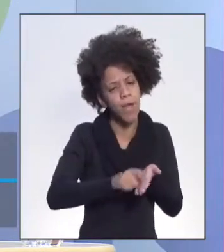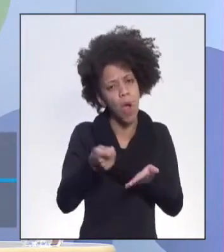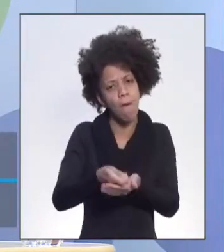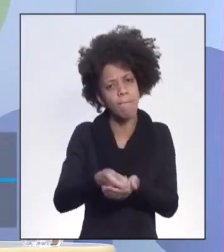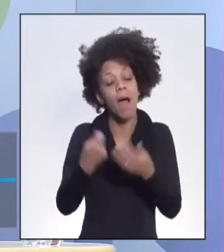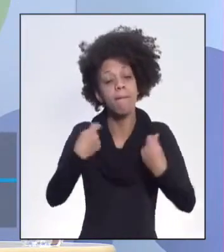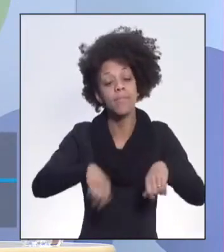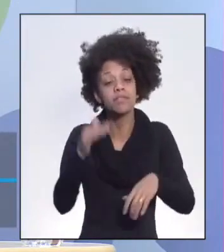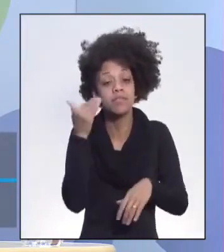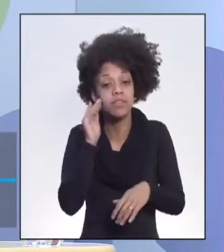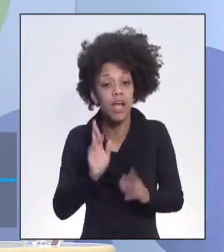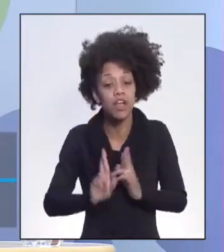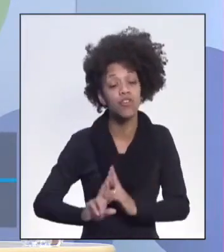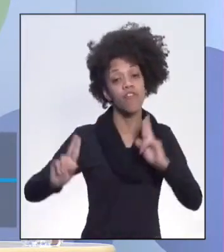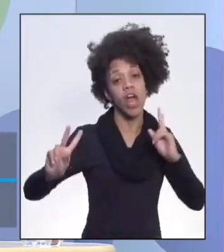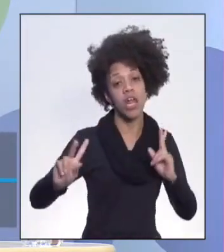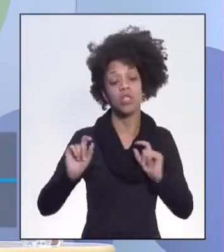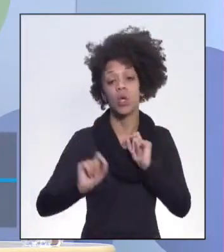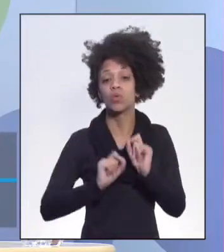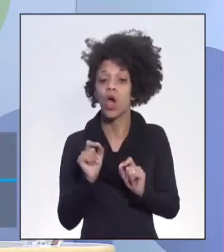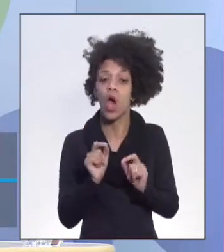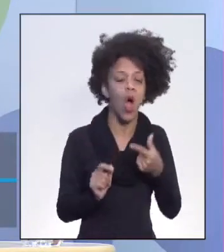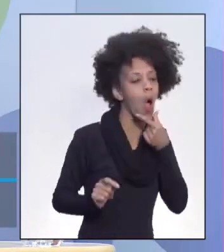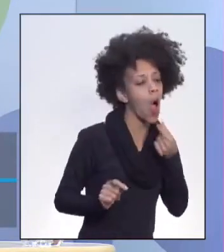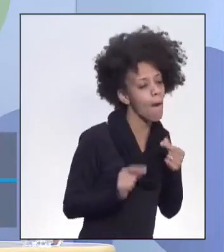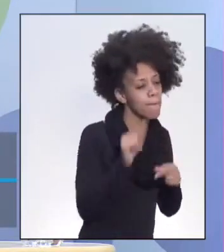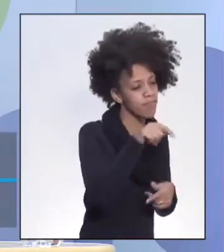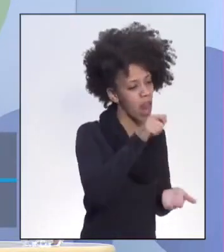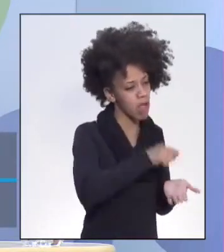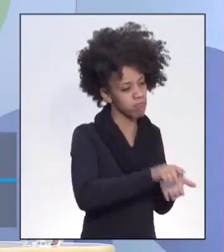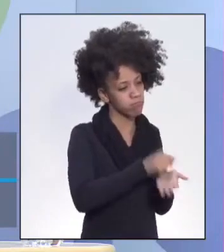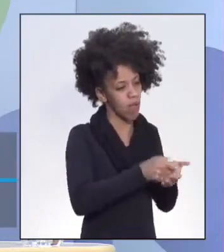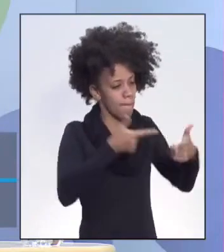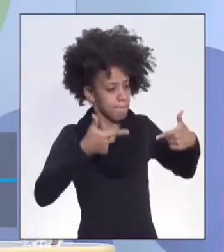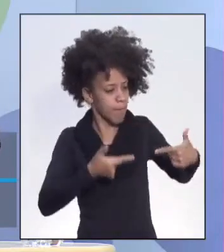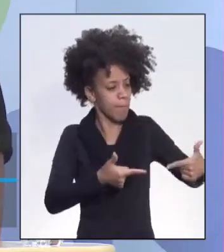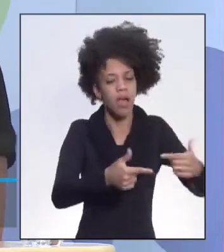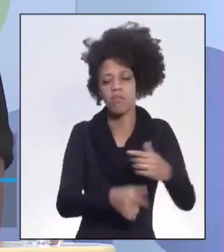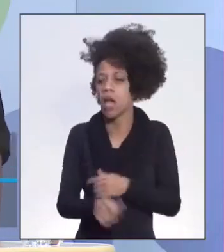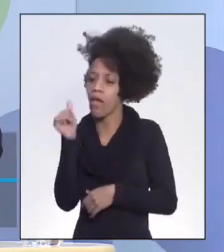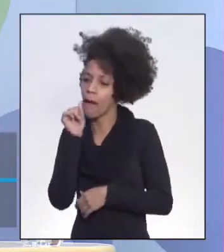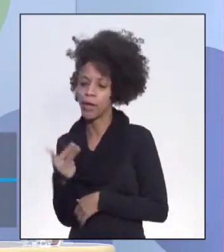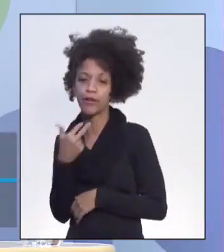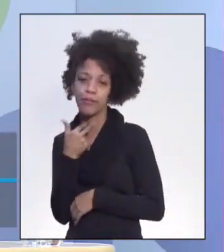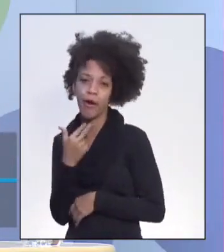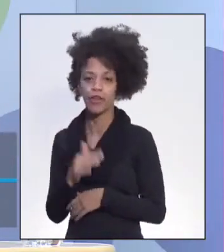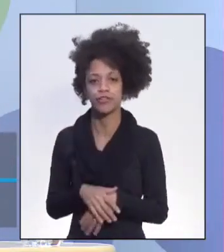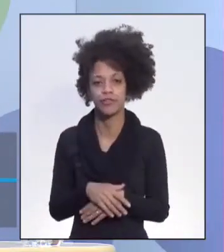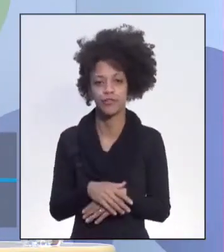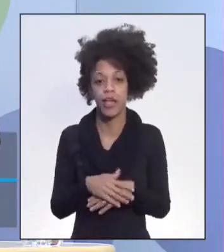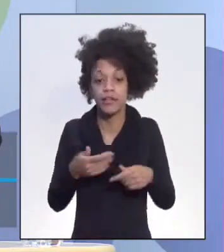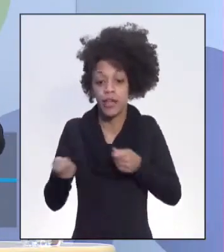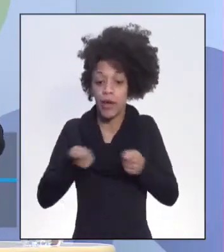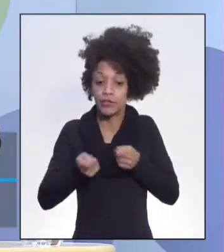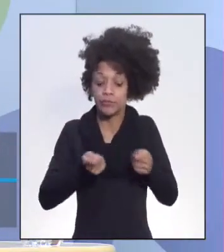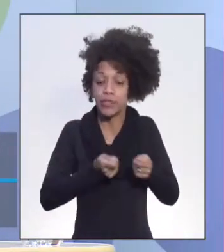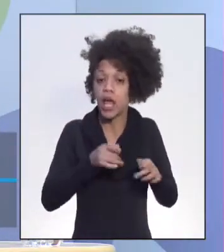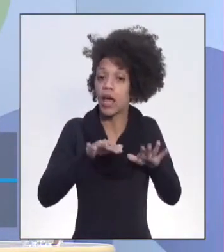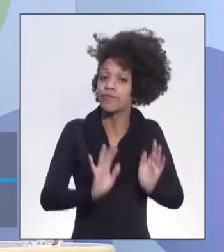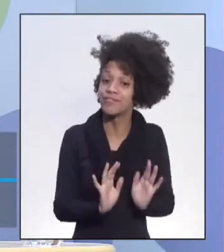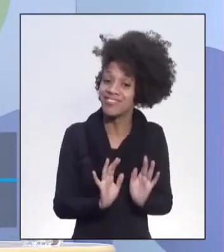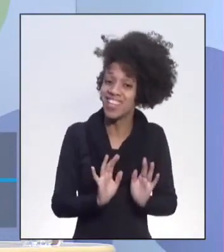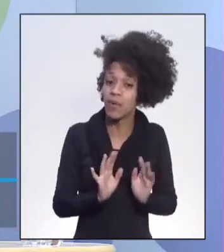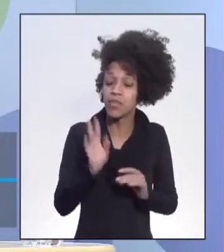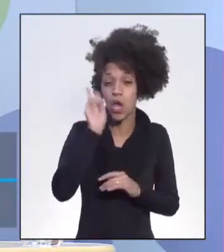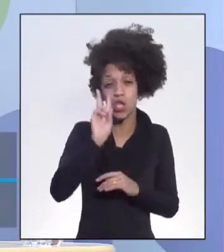existe essa questão de uma diferenciação de que, não, homem vai lá para o campo de guerra e a mulher não pode, fica num campo administrativo. E isso é algo